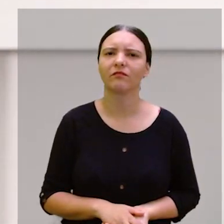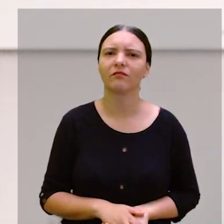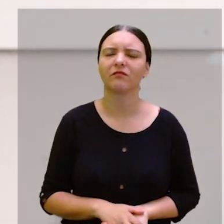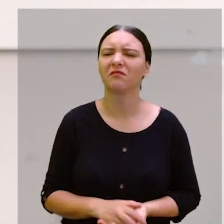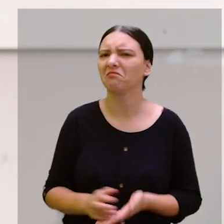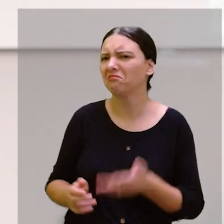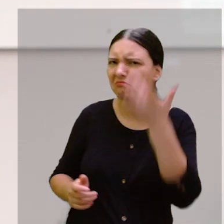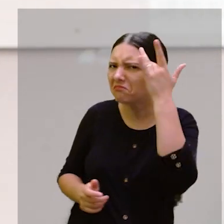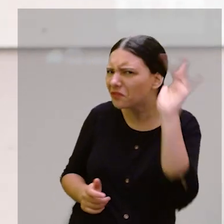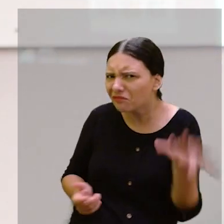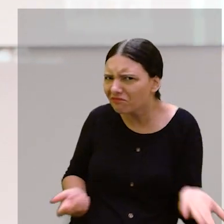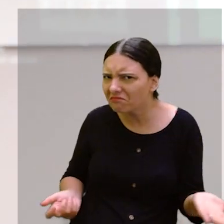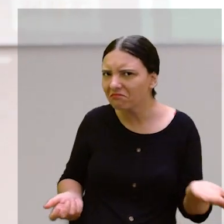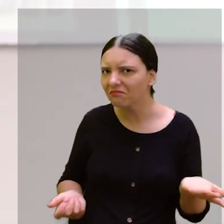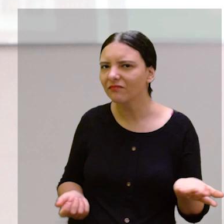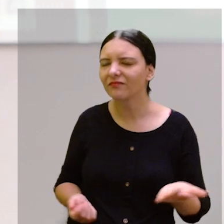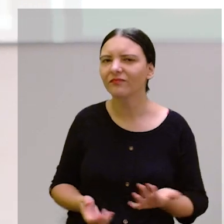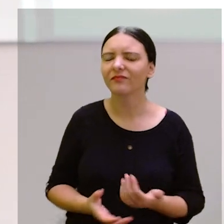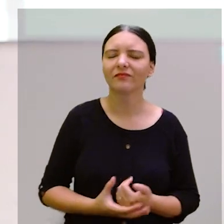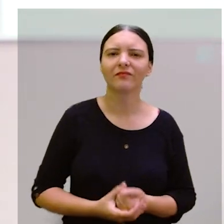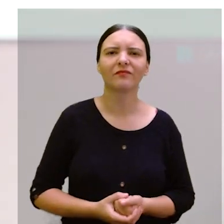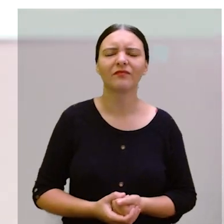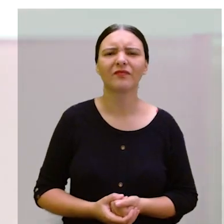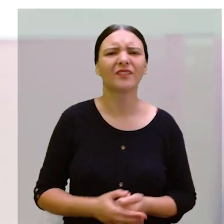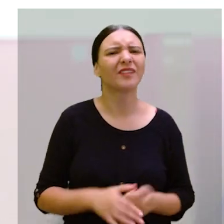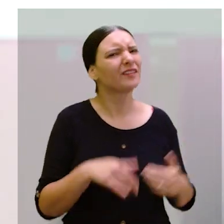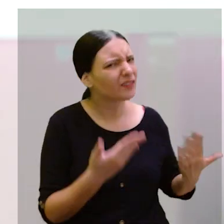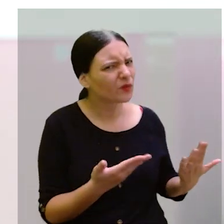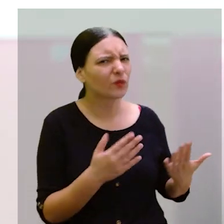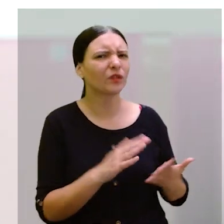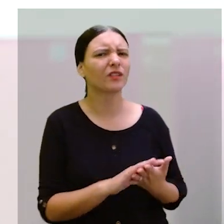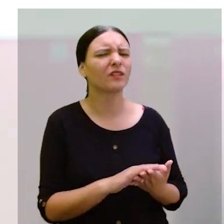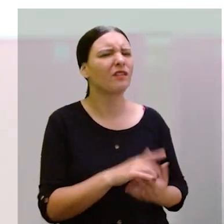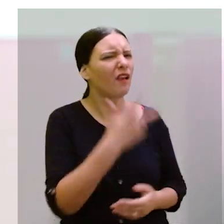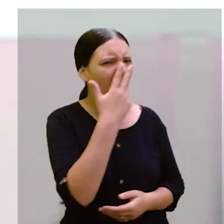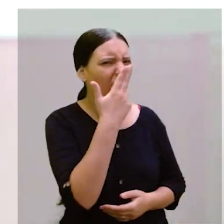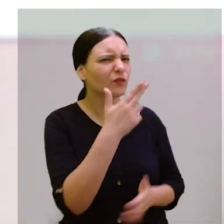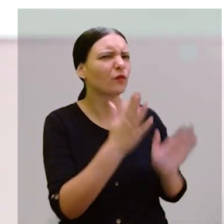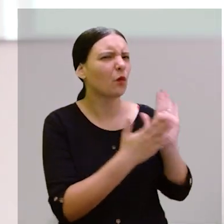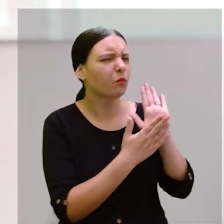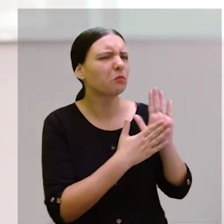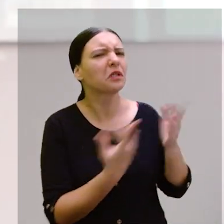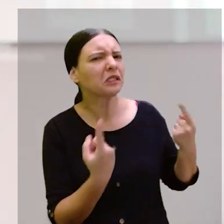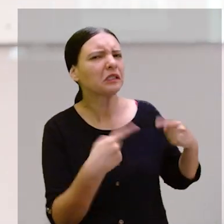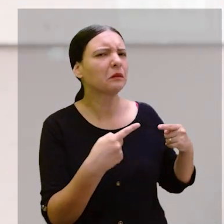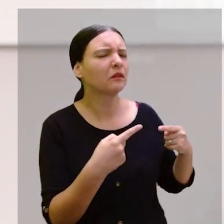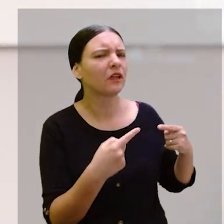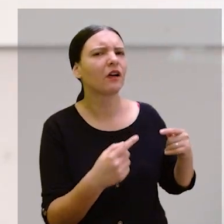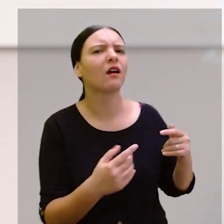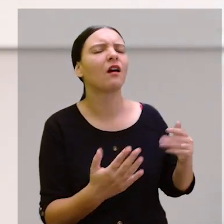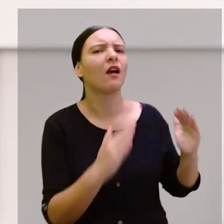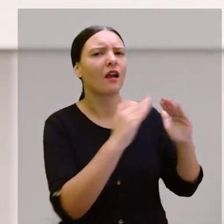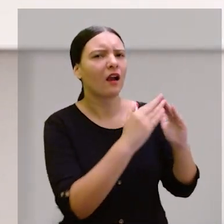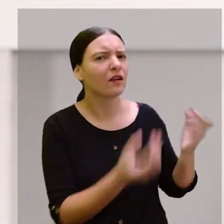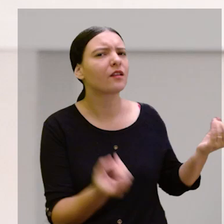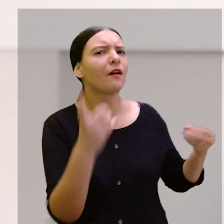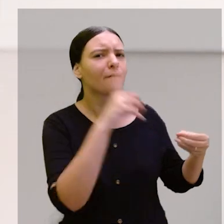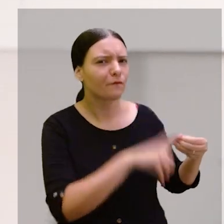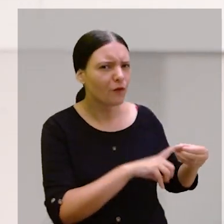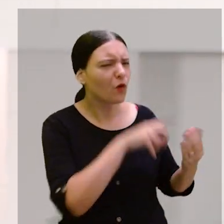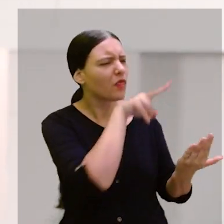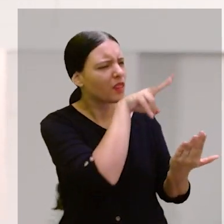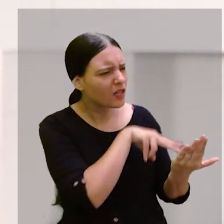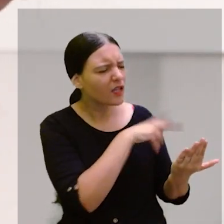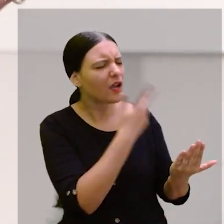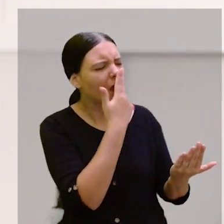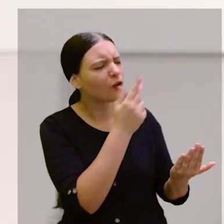Eu falei, não sei. Aí ele falou, então, o que você acha? Eu vou te propor esse desafio. Volta, lê e me diz o que você achou. E